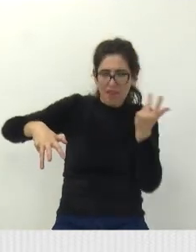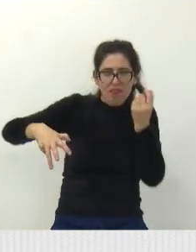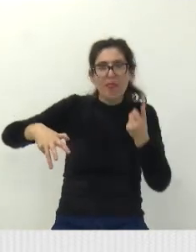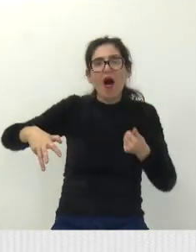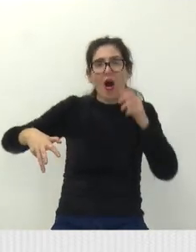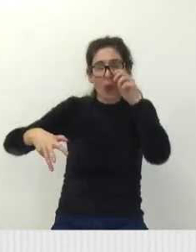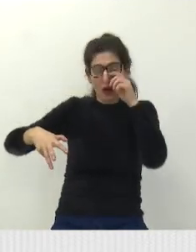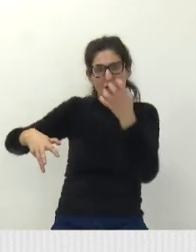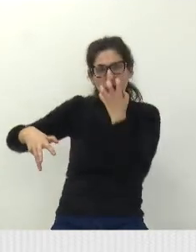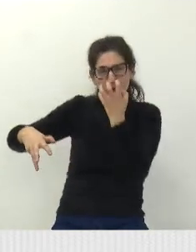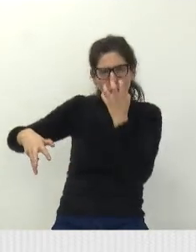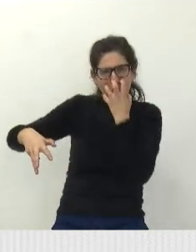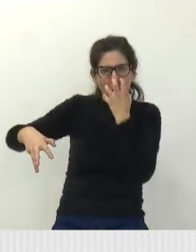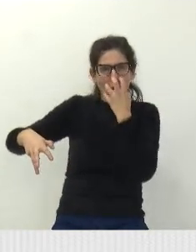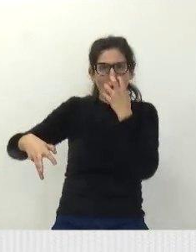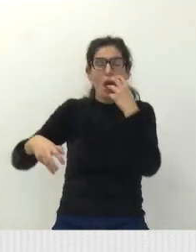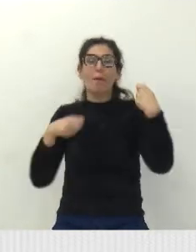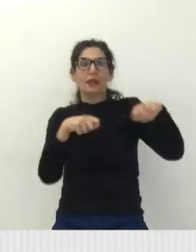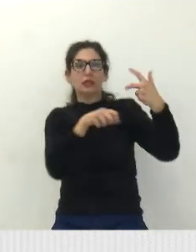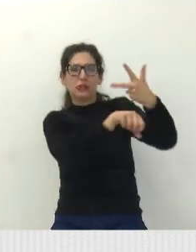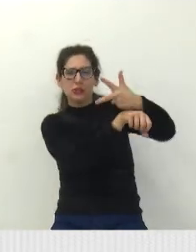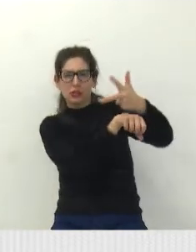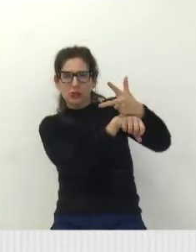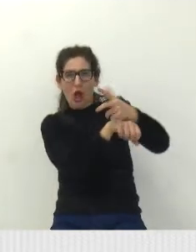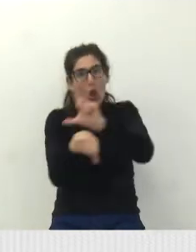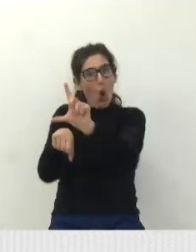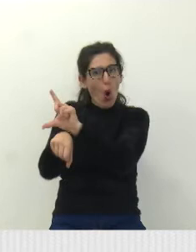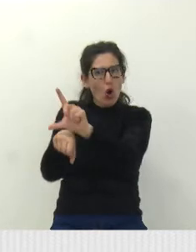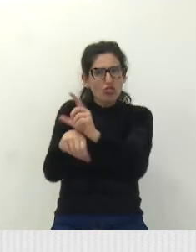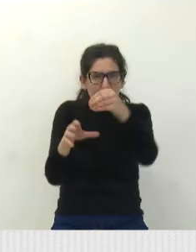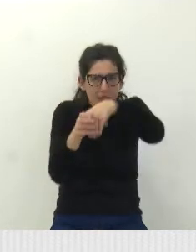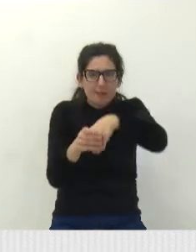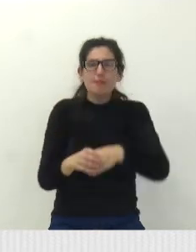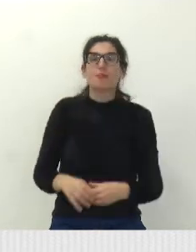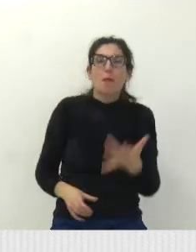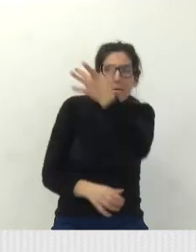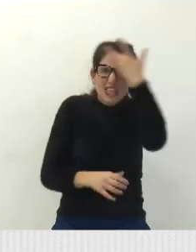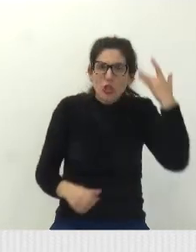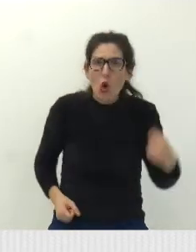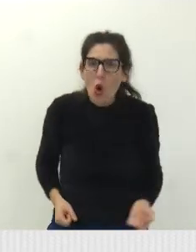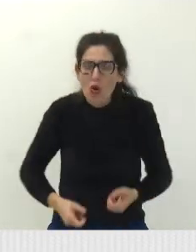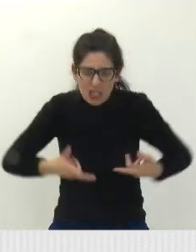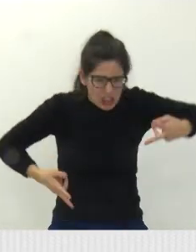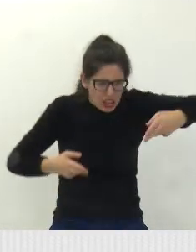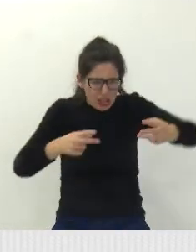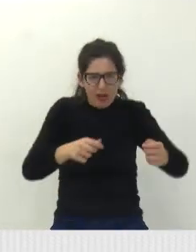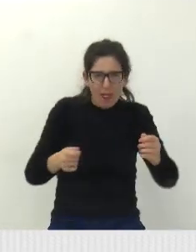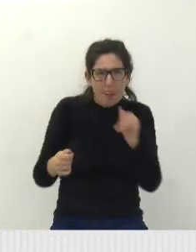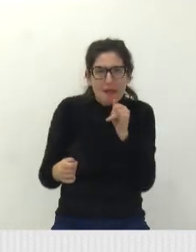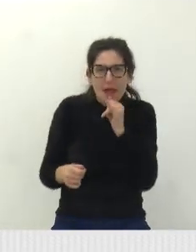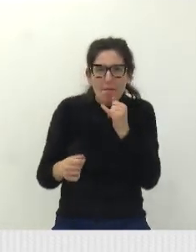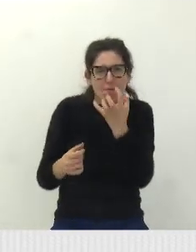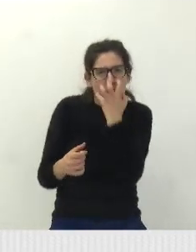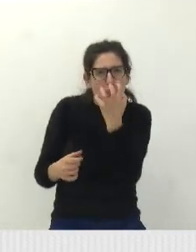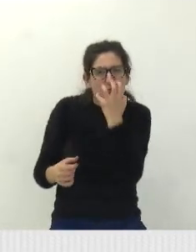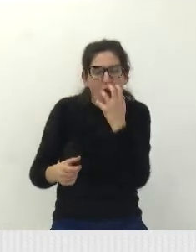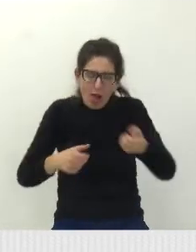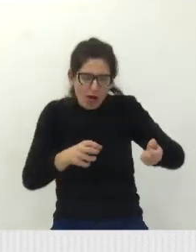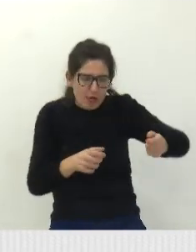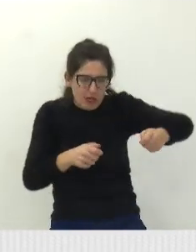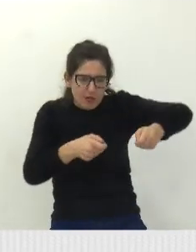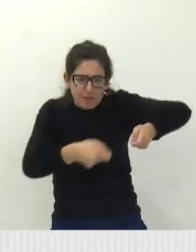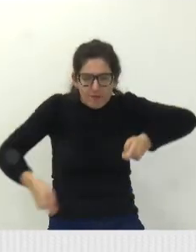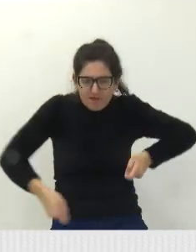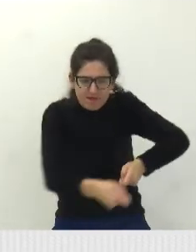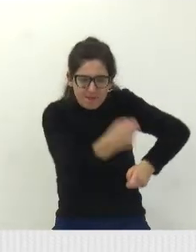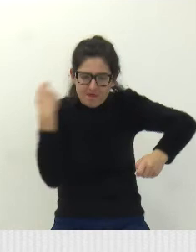evite os maus tratos de animais. Vários animais são espancados, né, dentro de banho e tosa. Isso aí a gente tem filmagem, tem denúncias. Aqui de